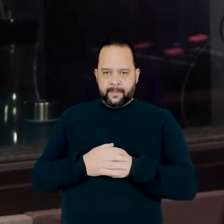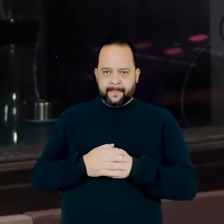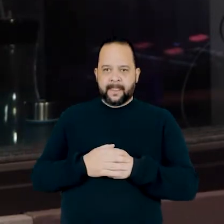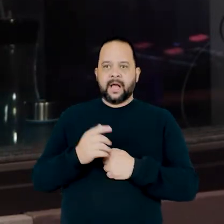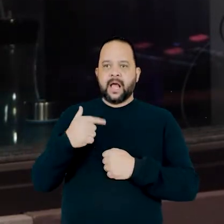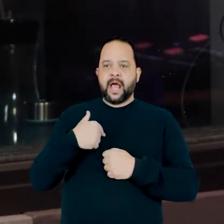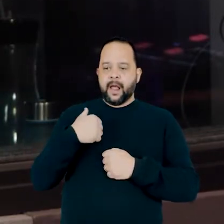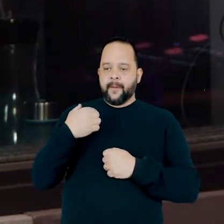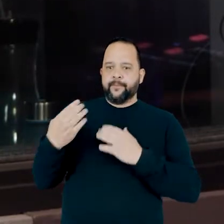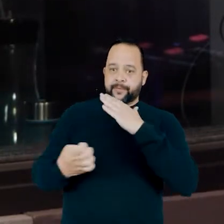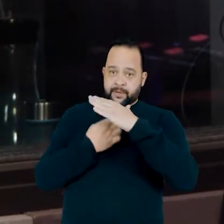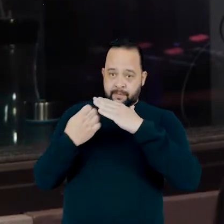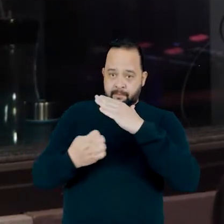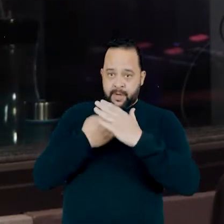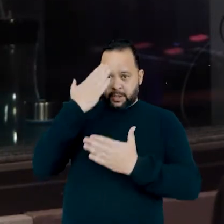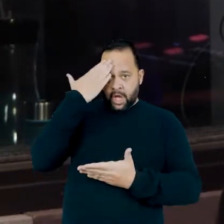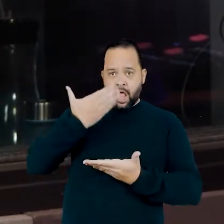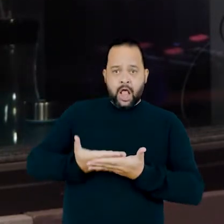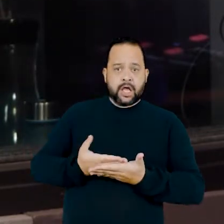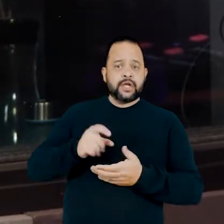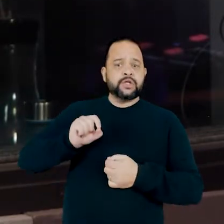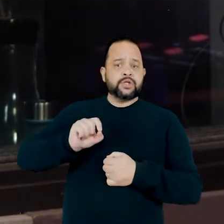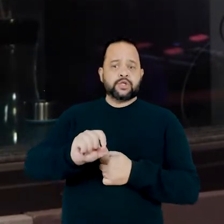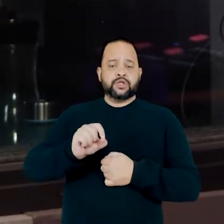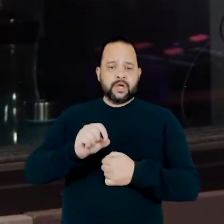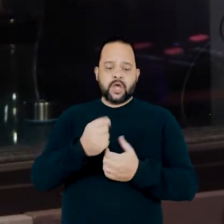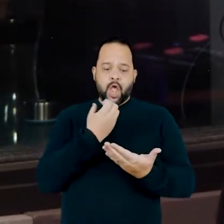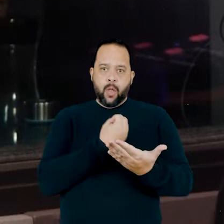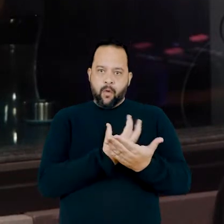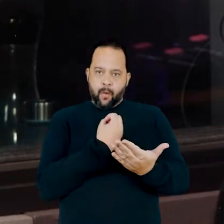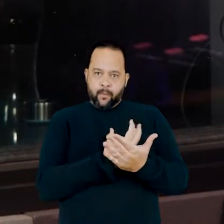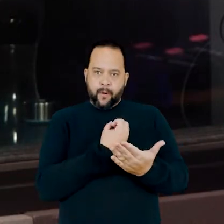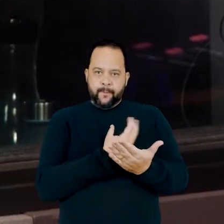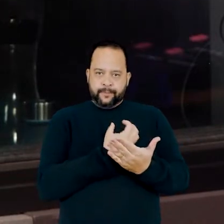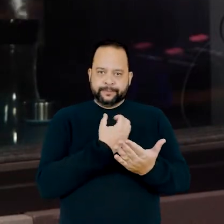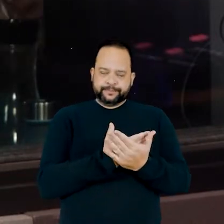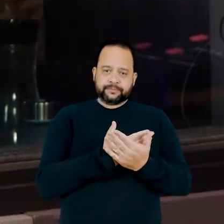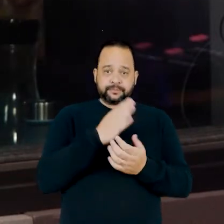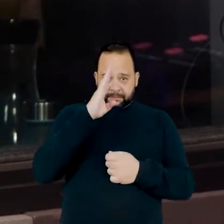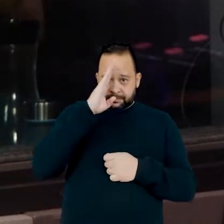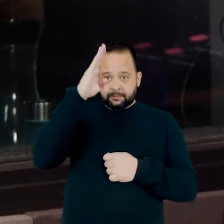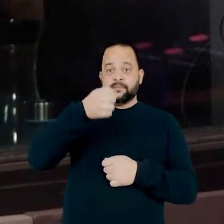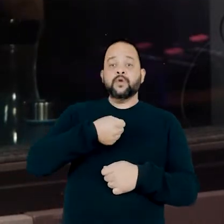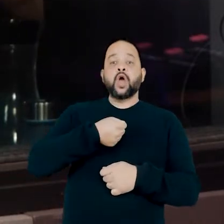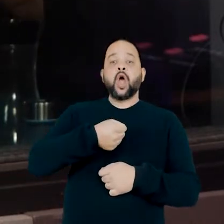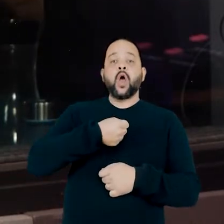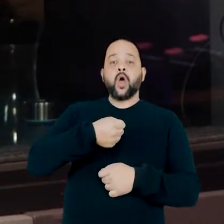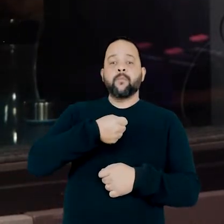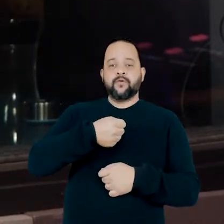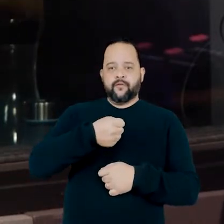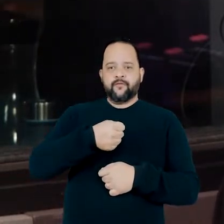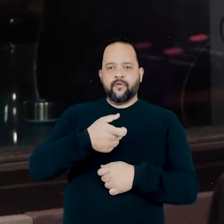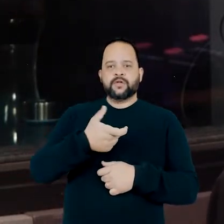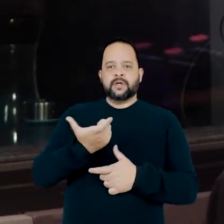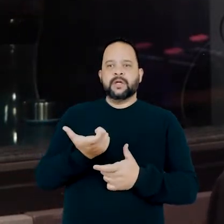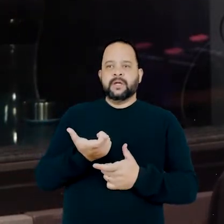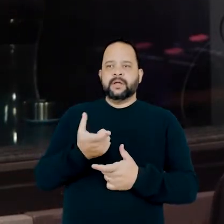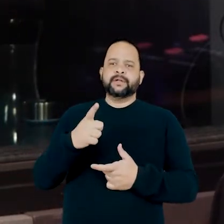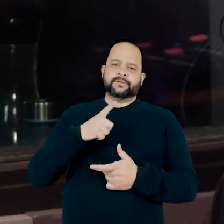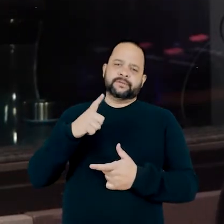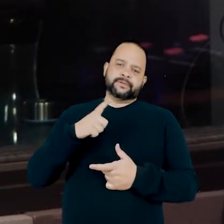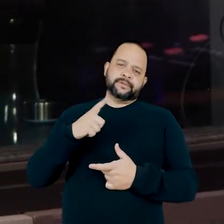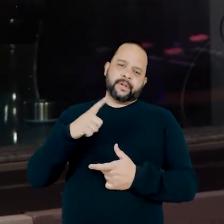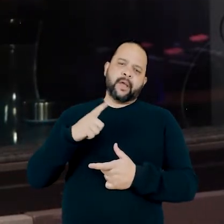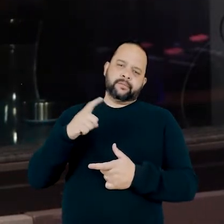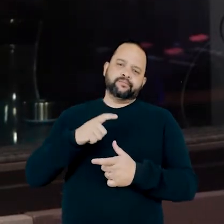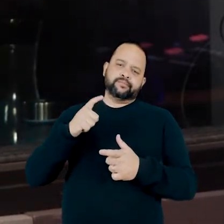acredita que o áudio, né, principalmente o microfone, ele está presente em muitas